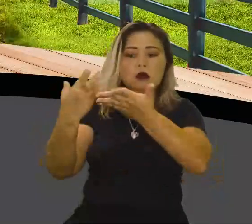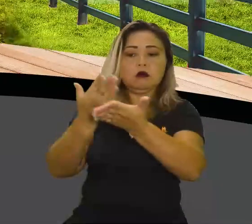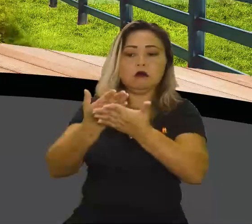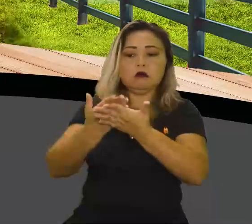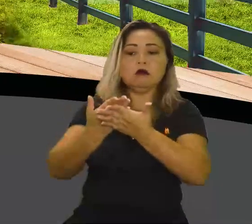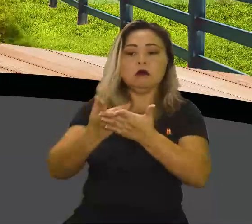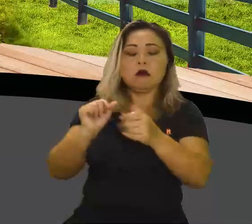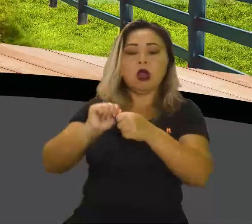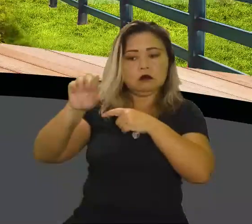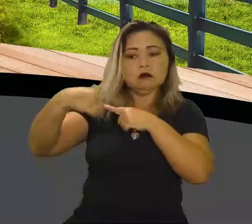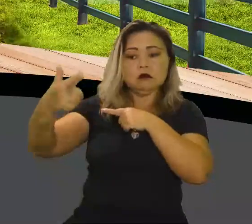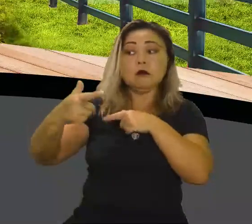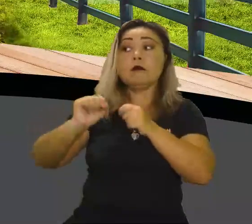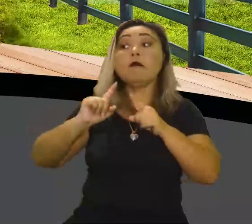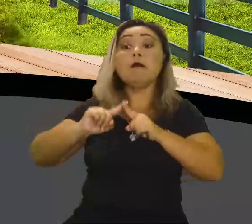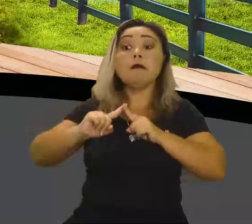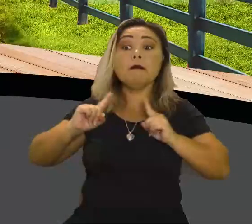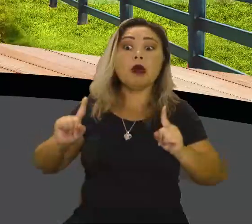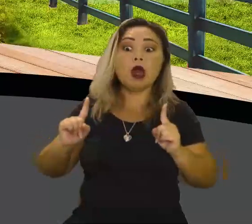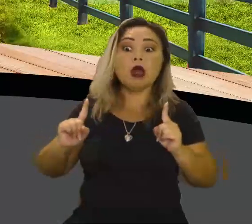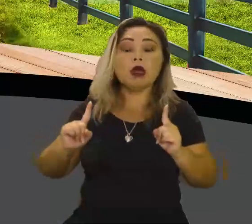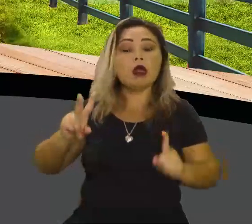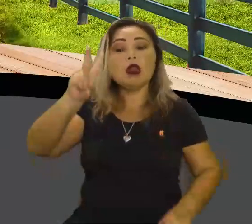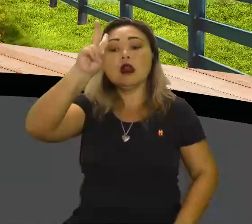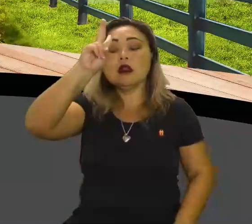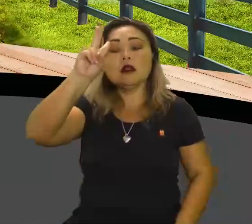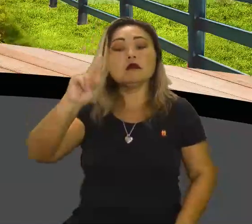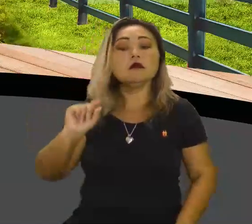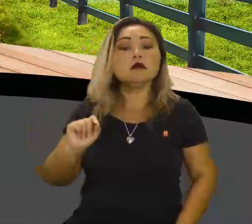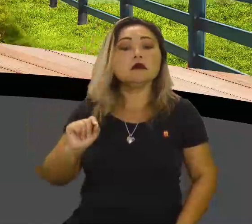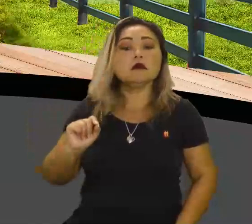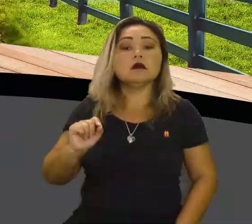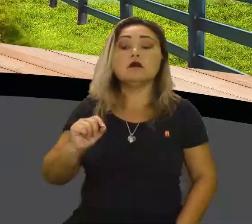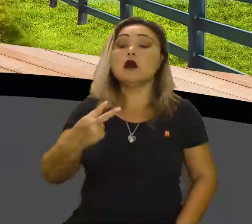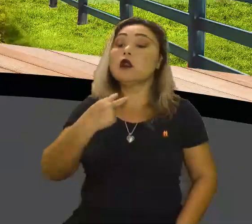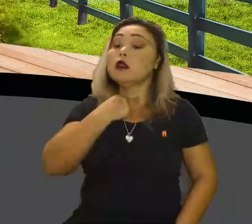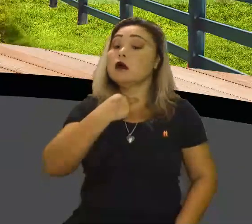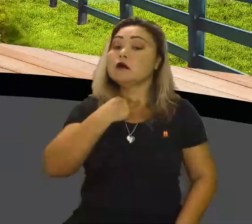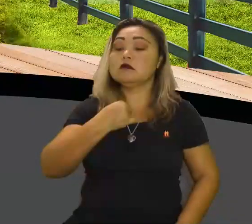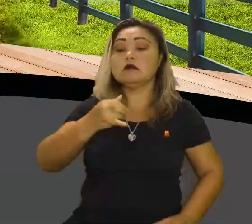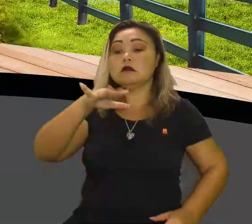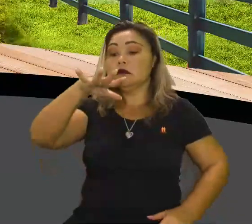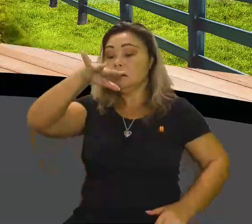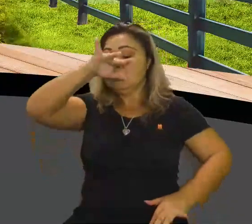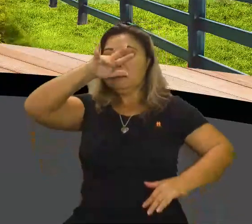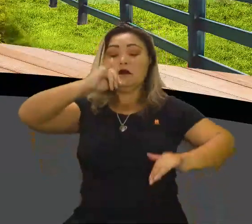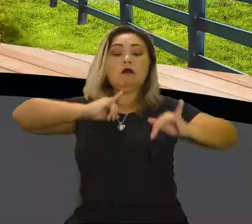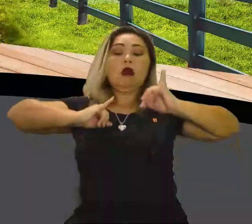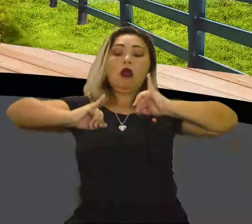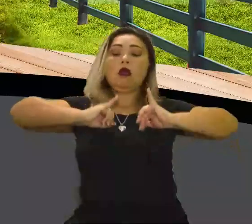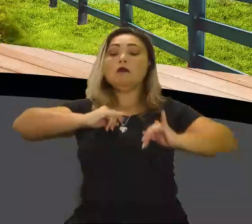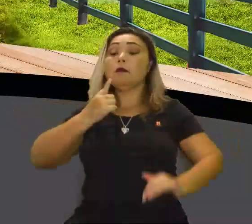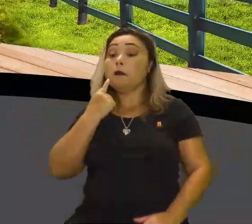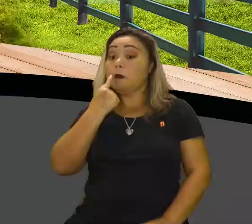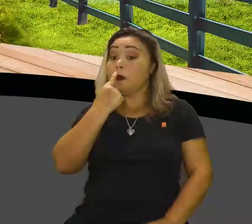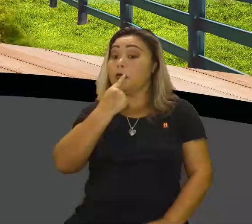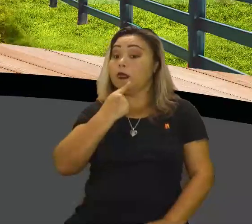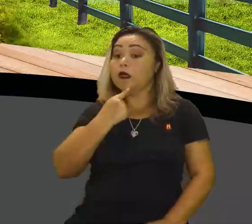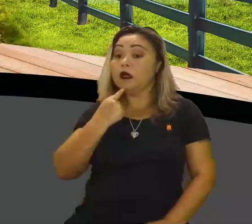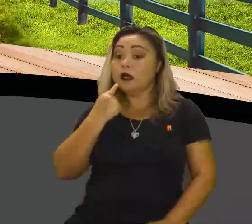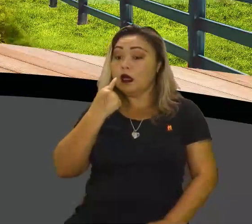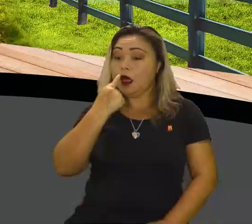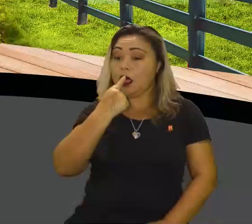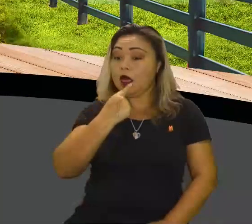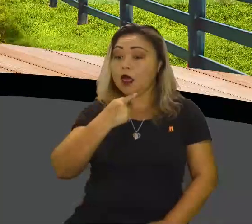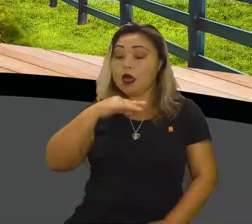aulas, mas aí sempre lembrando que você não pode passar perfume, batom, aqueles batons que